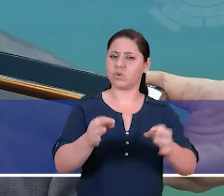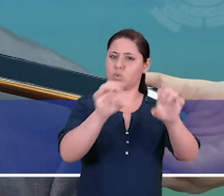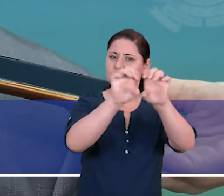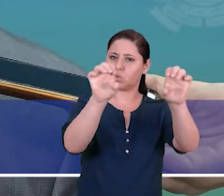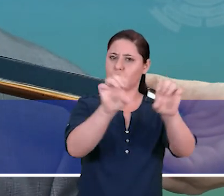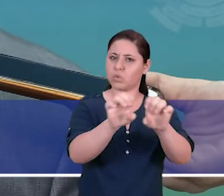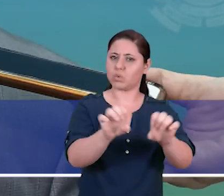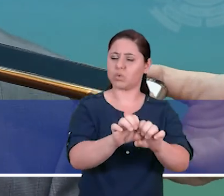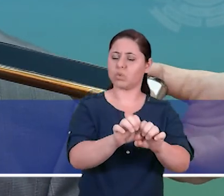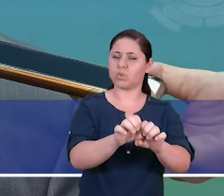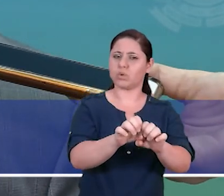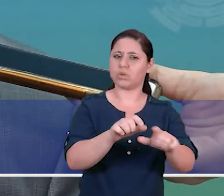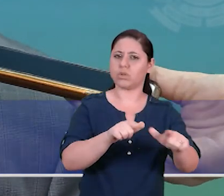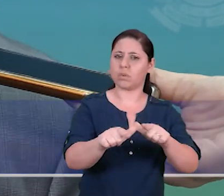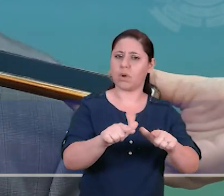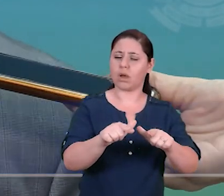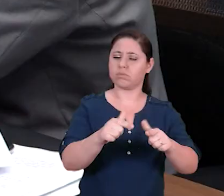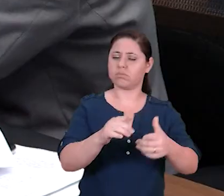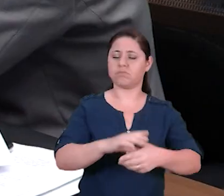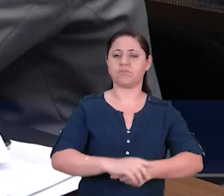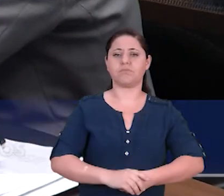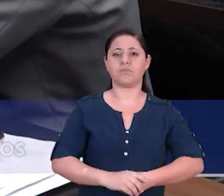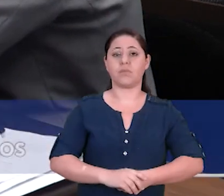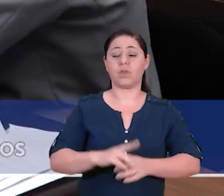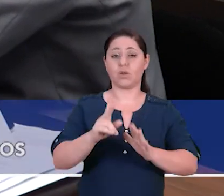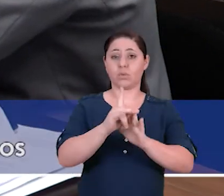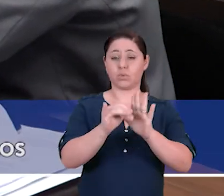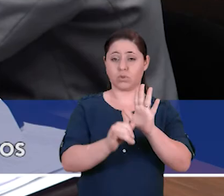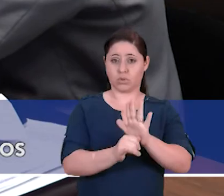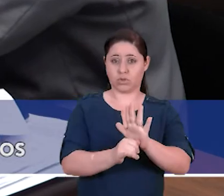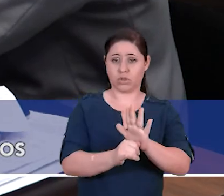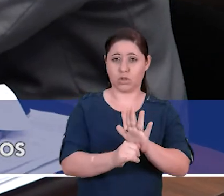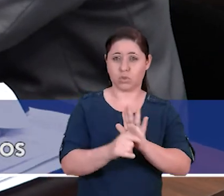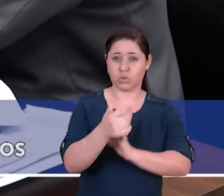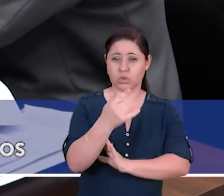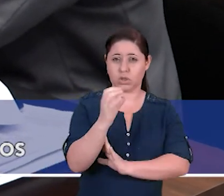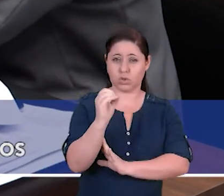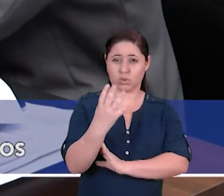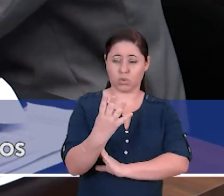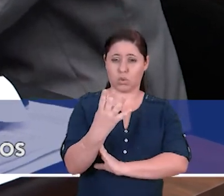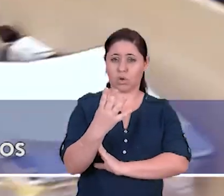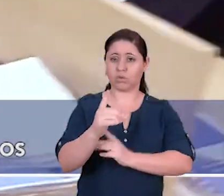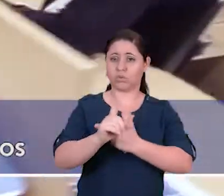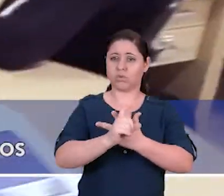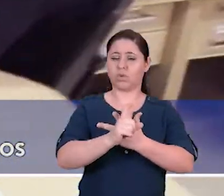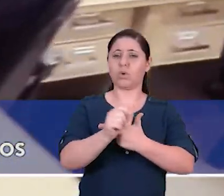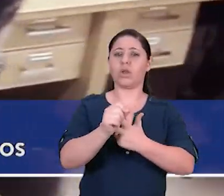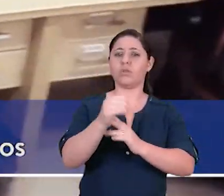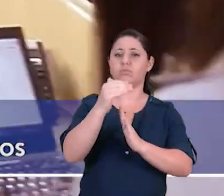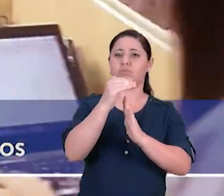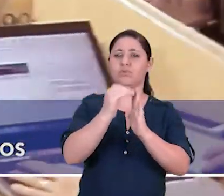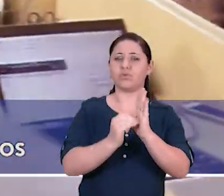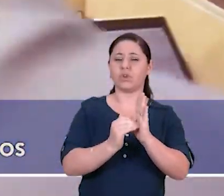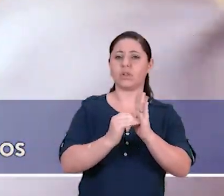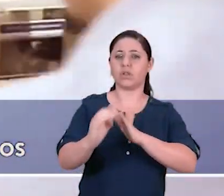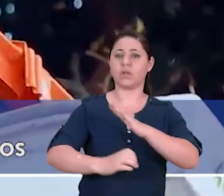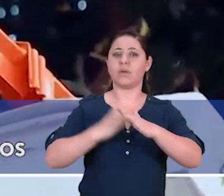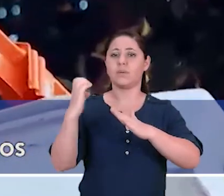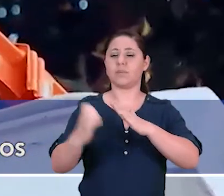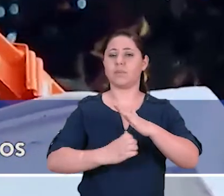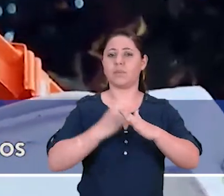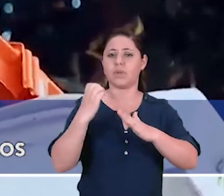dessas estruturas que trabalham com a geração de emprego. Já o projeto 204 do Executivo prevê descontos para